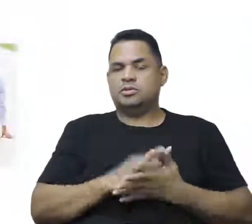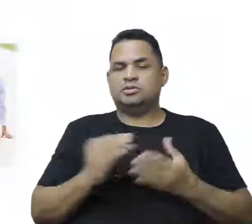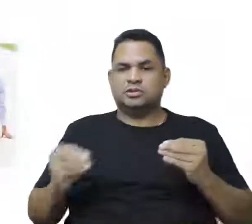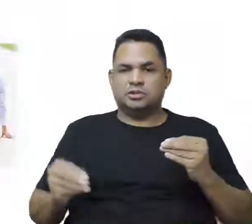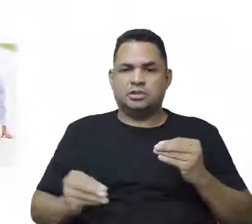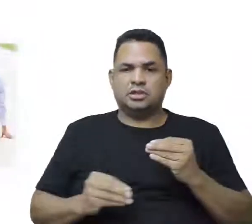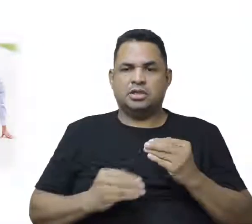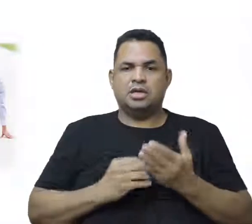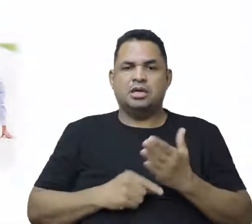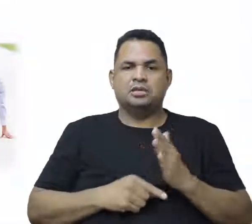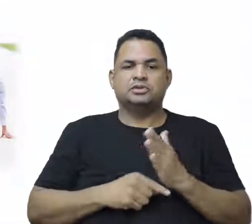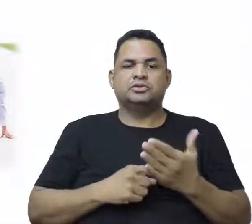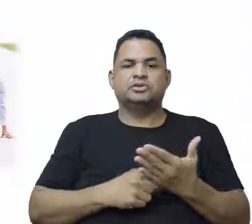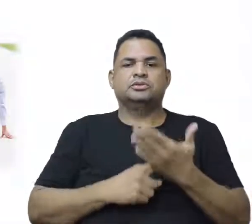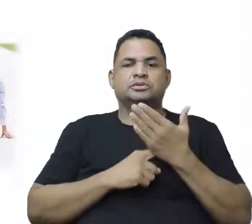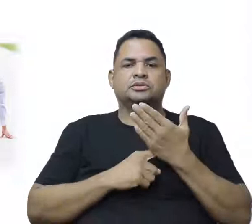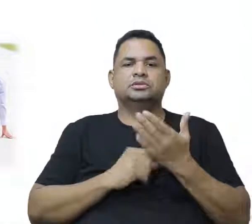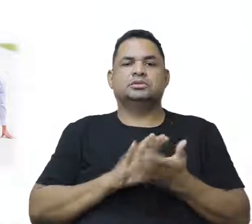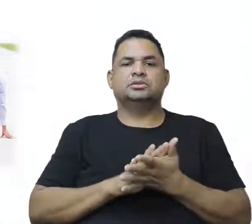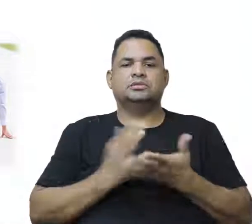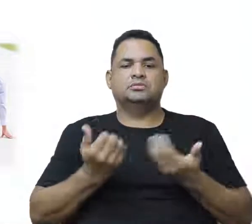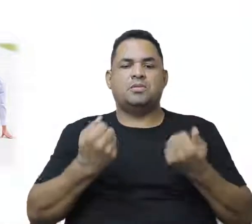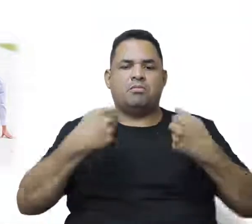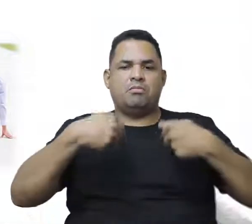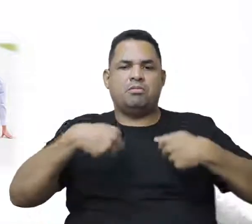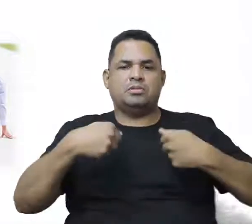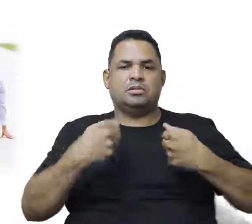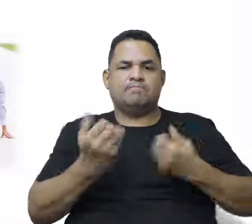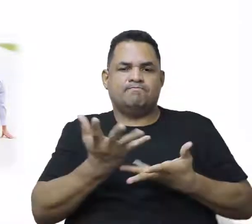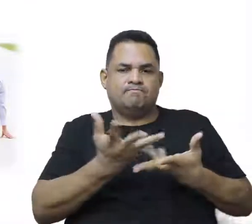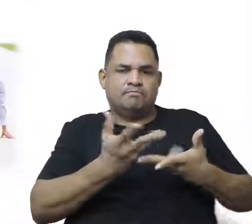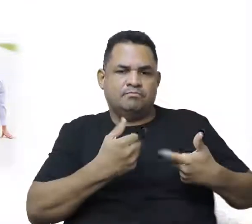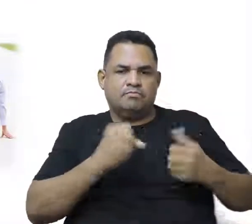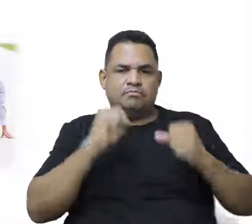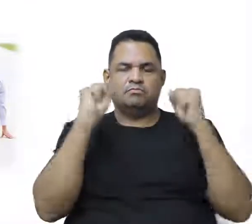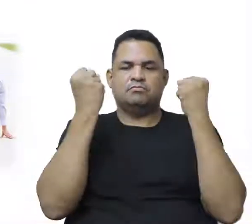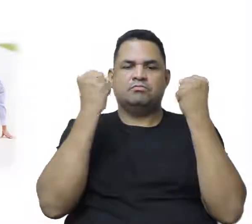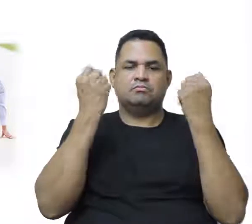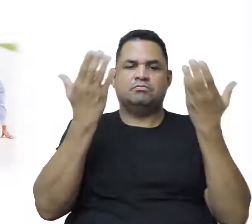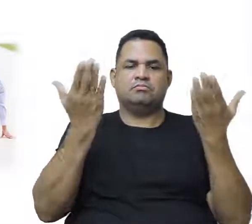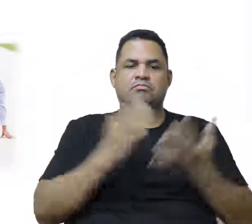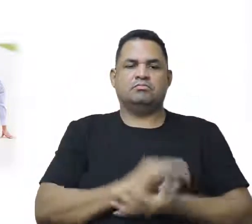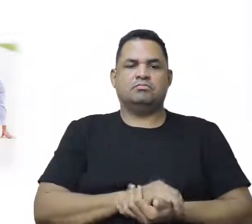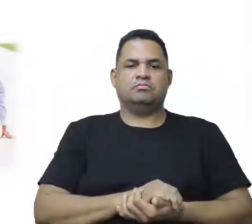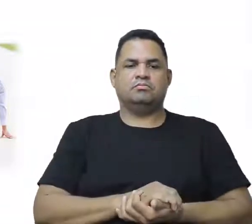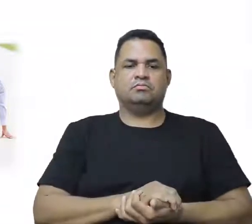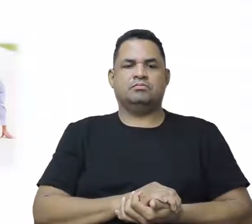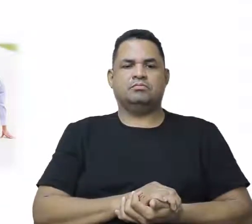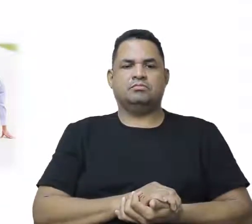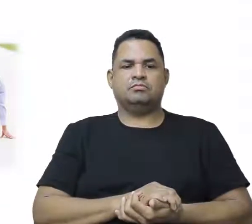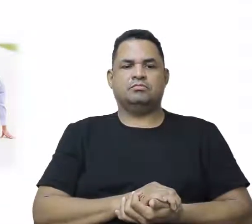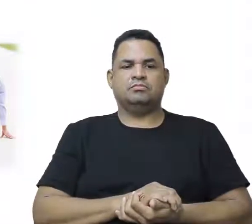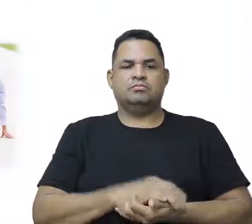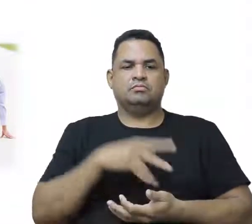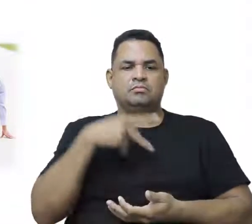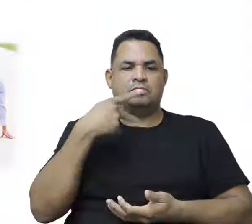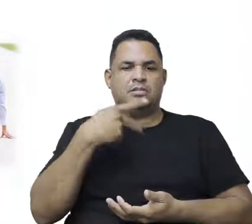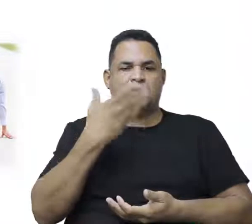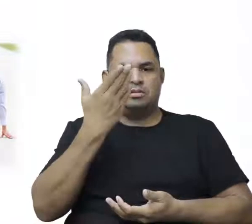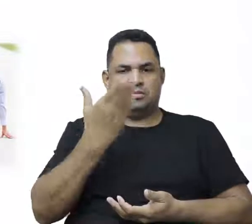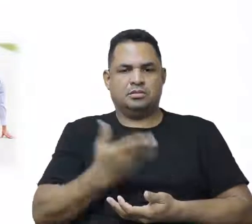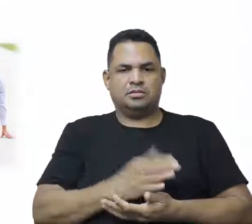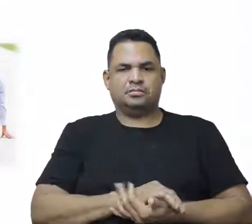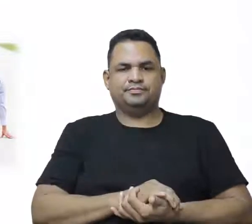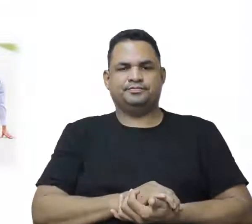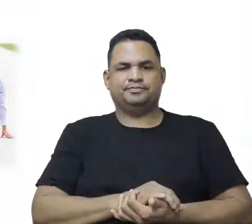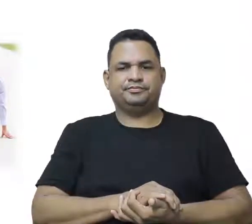Exatamente. E aí nós chegamos nas competências e habilidades da educação física no Enem. Então nós vamos falar agora um pouco sobre